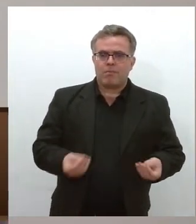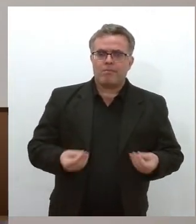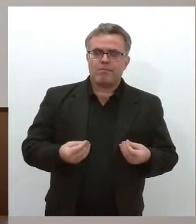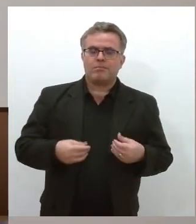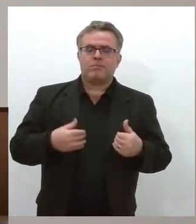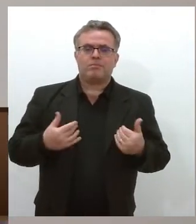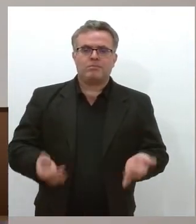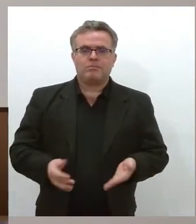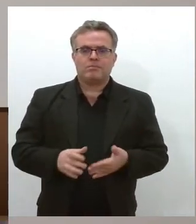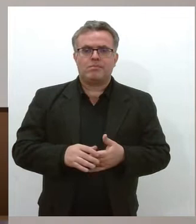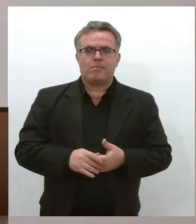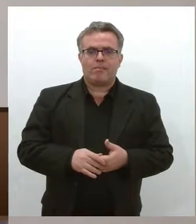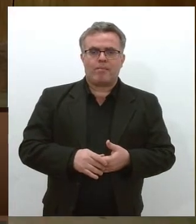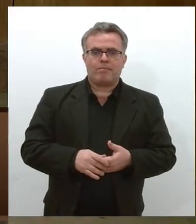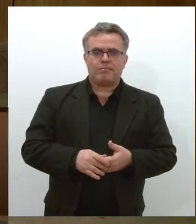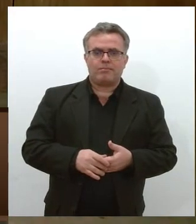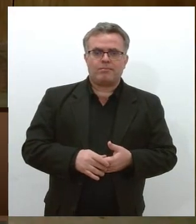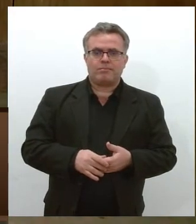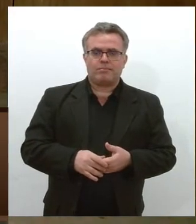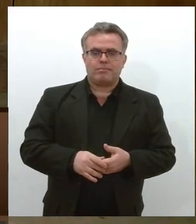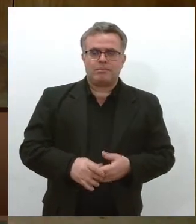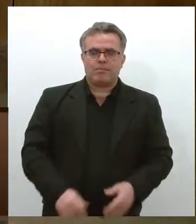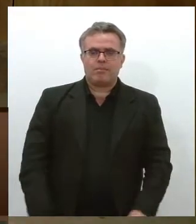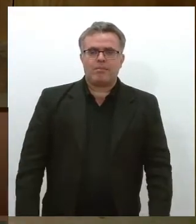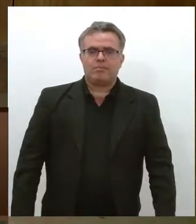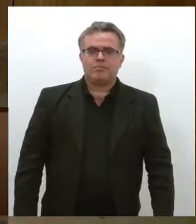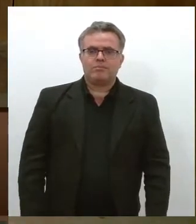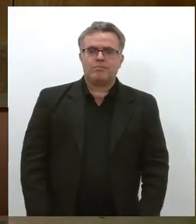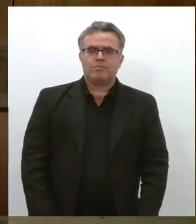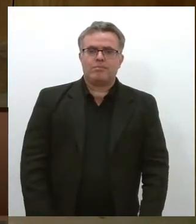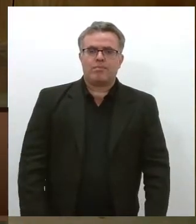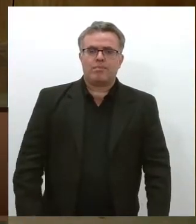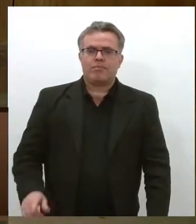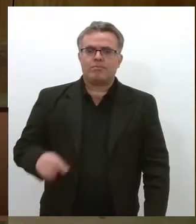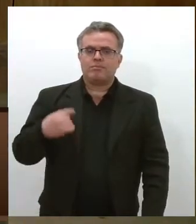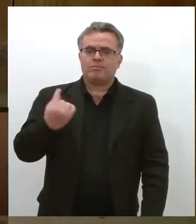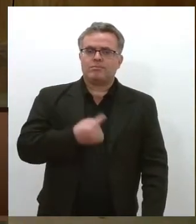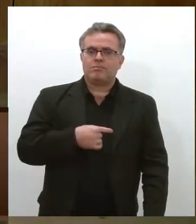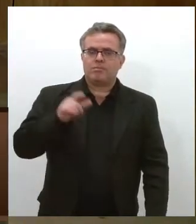essa legislatura. Ontem nós recebemos aqui a Desirê